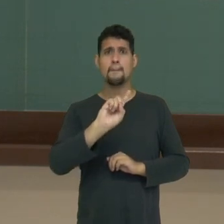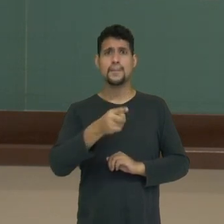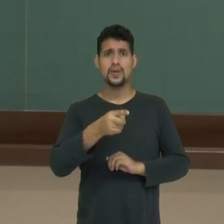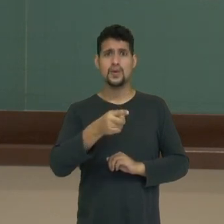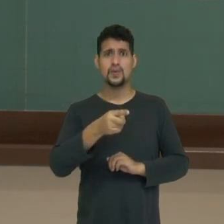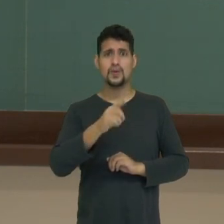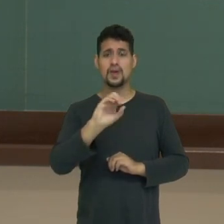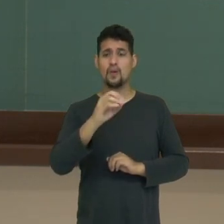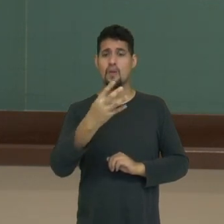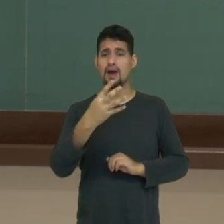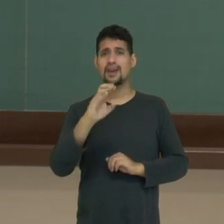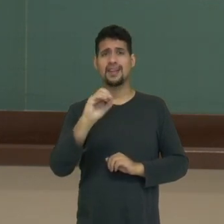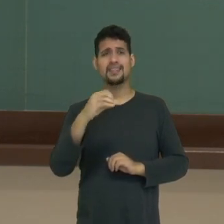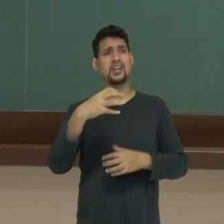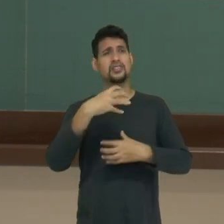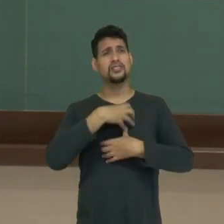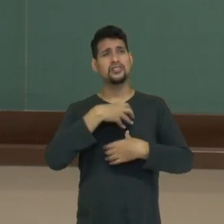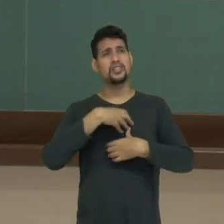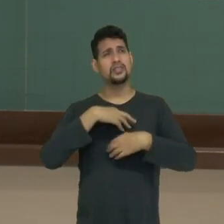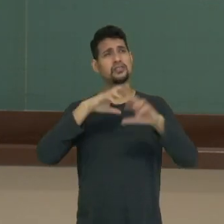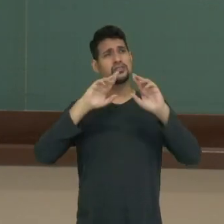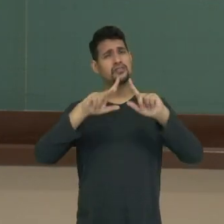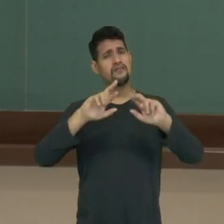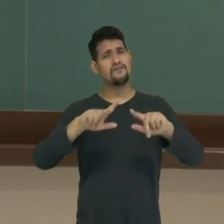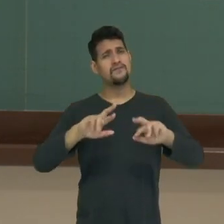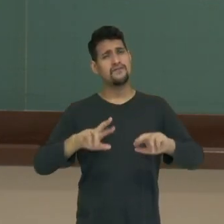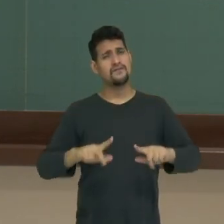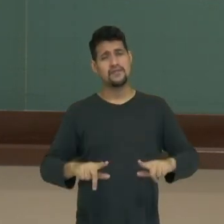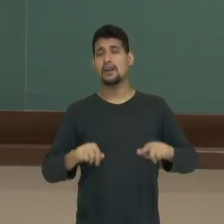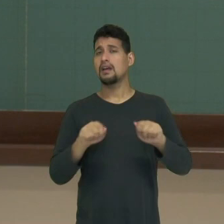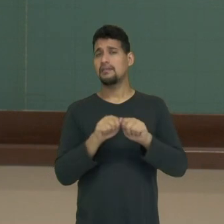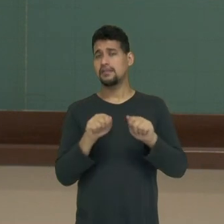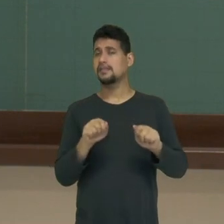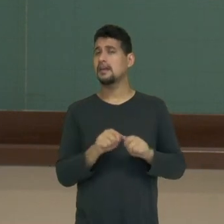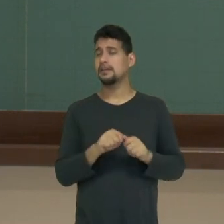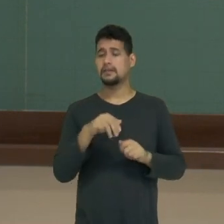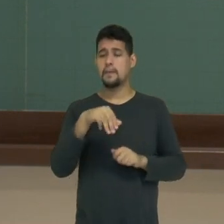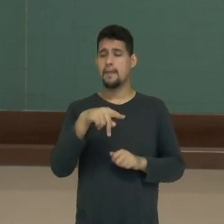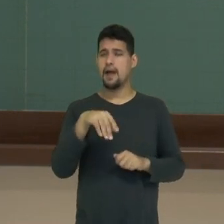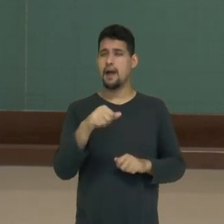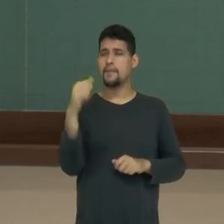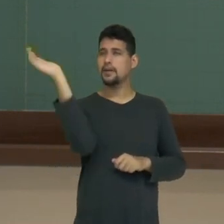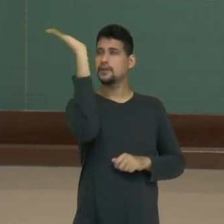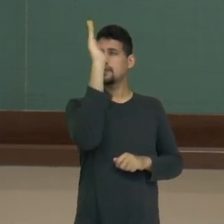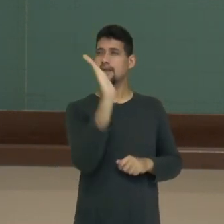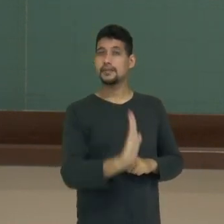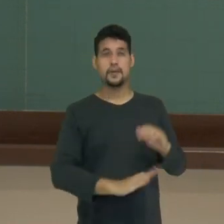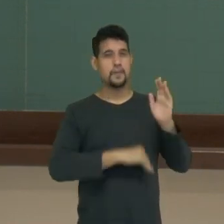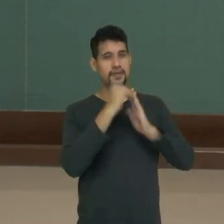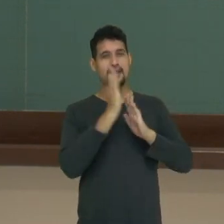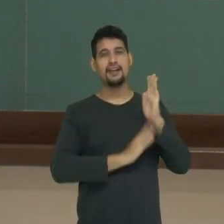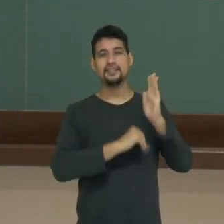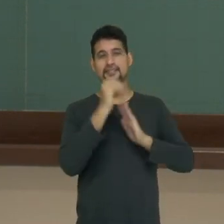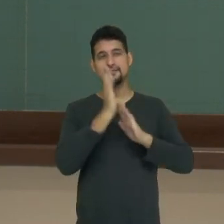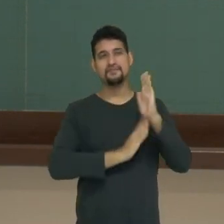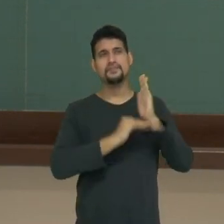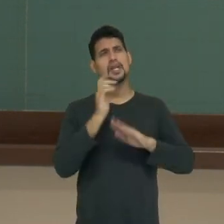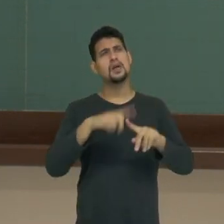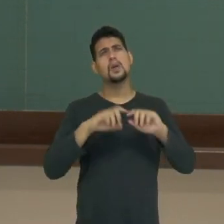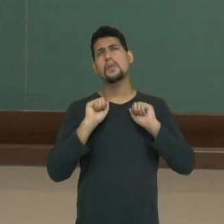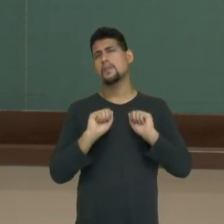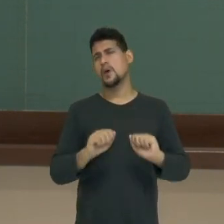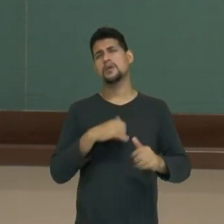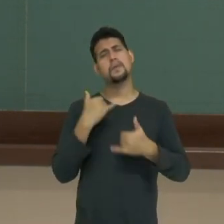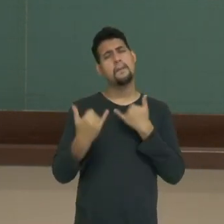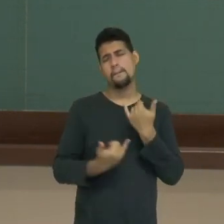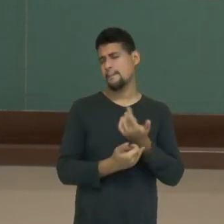95.040 maneiras distintas para ser, né, o mapa do Brasil ser pintado. Então aí ele pode